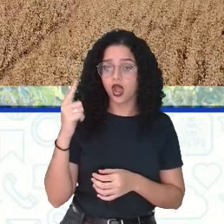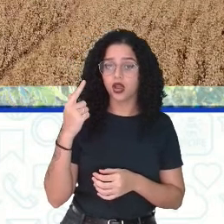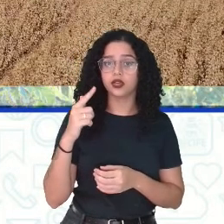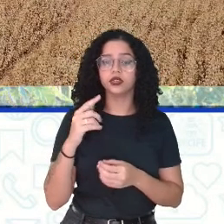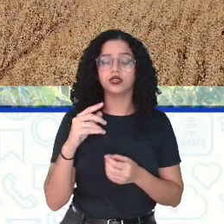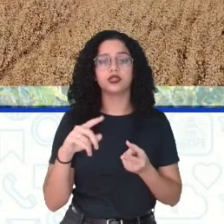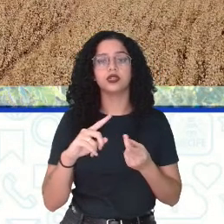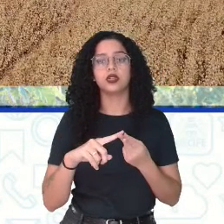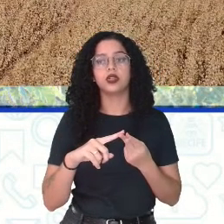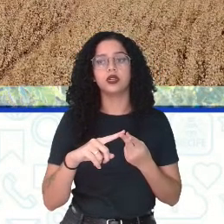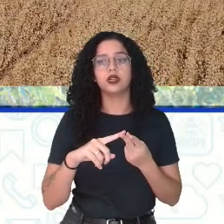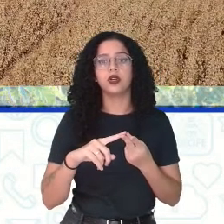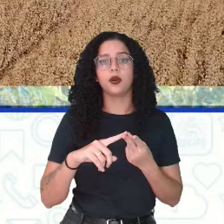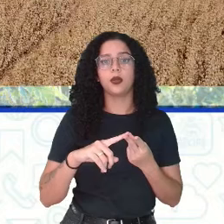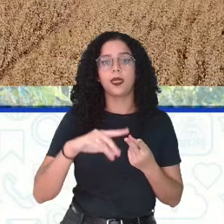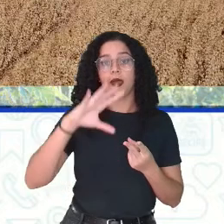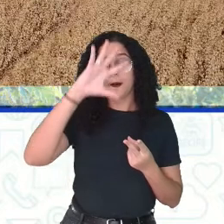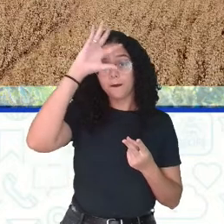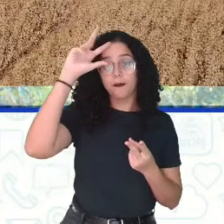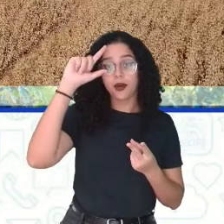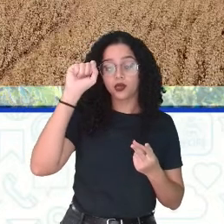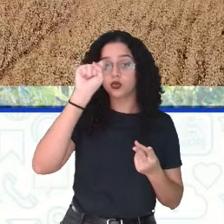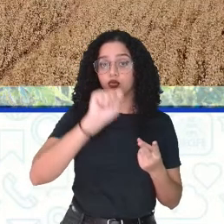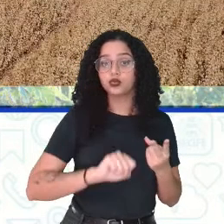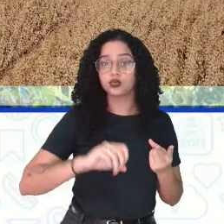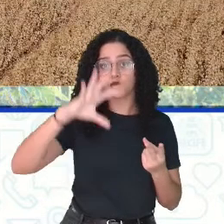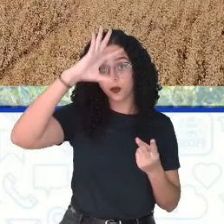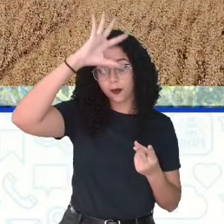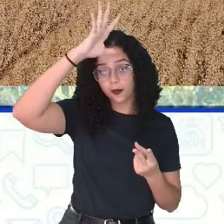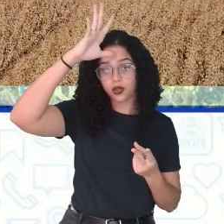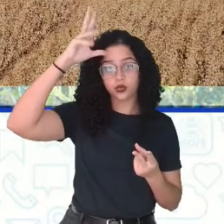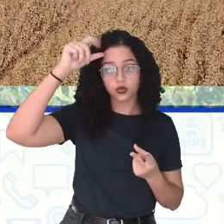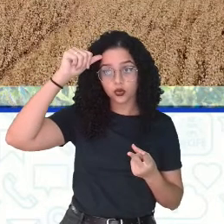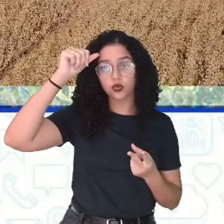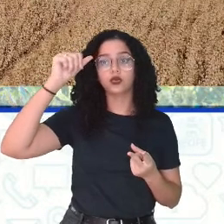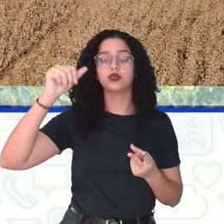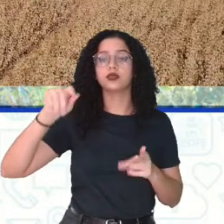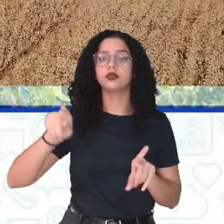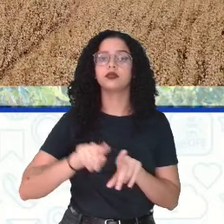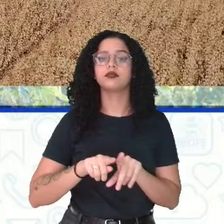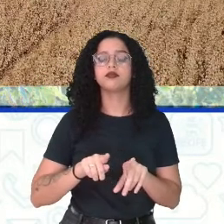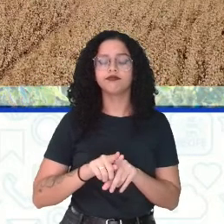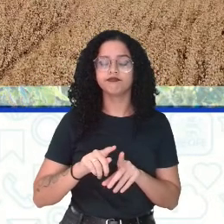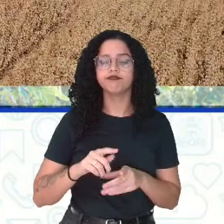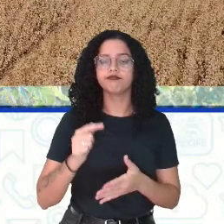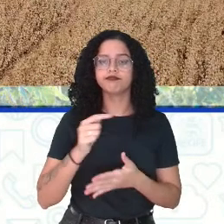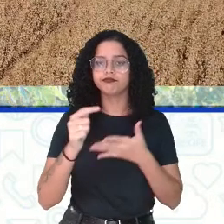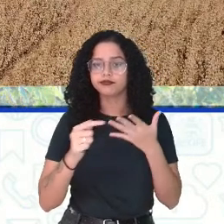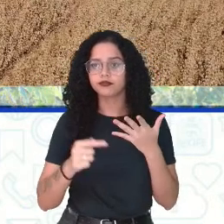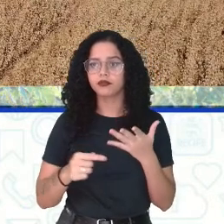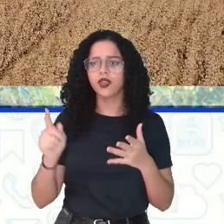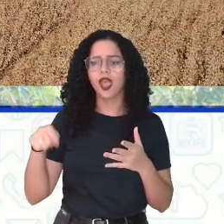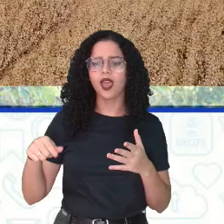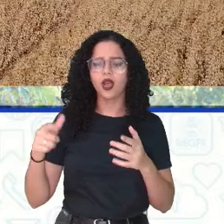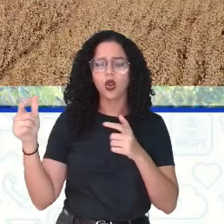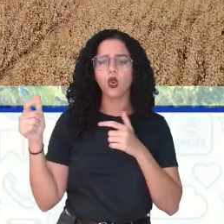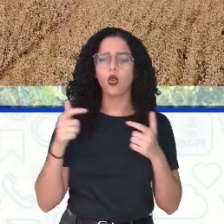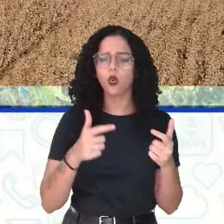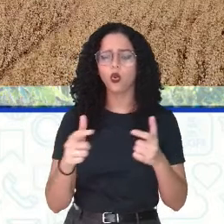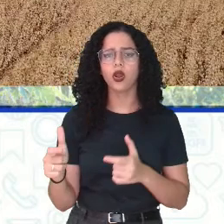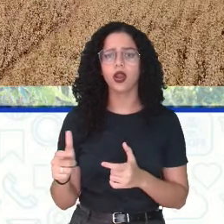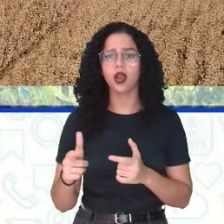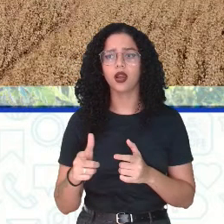Sul, né? Além da região aí, lá do próprio Rio Grande do Sul, aquela região. São terras que o